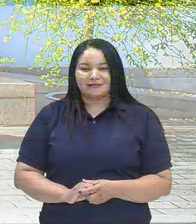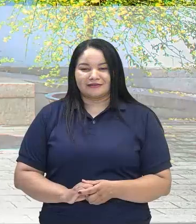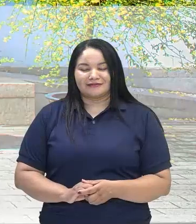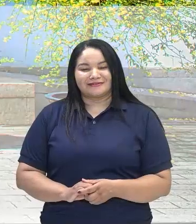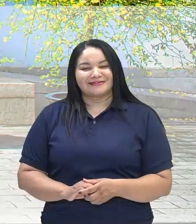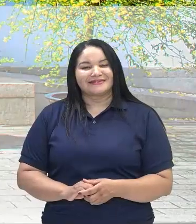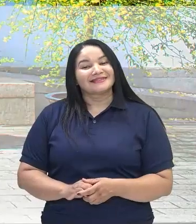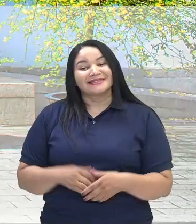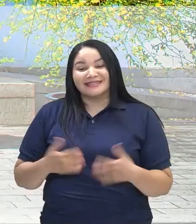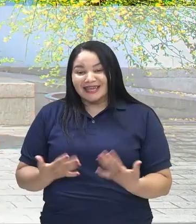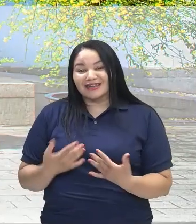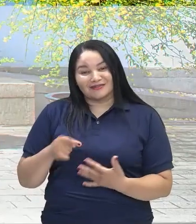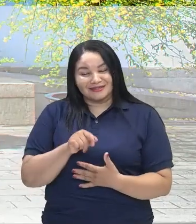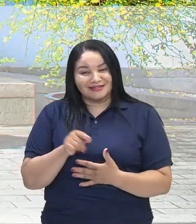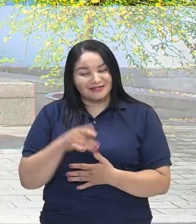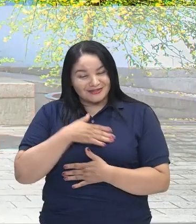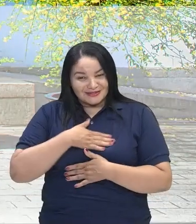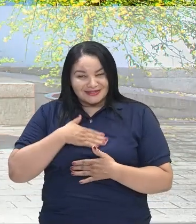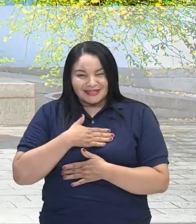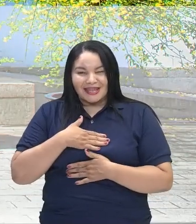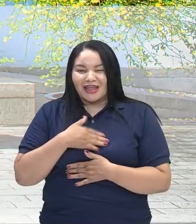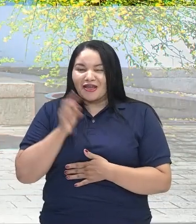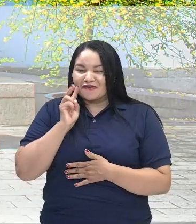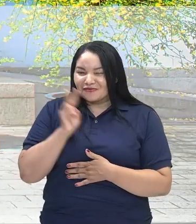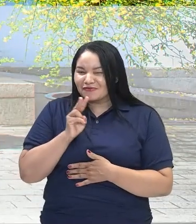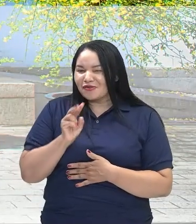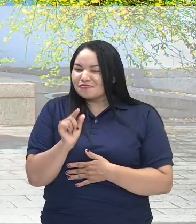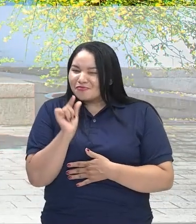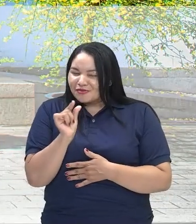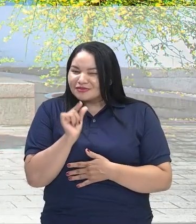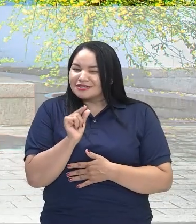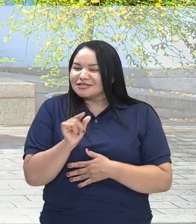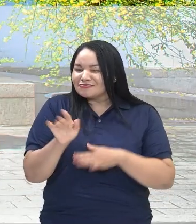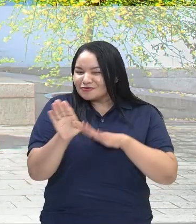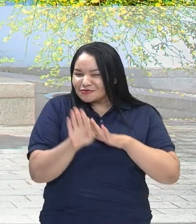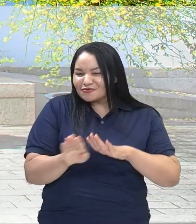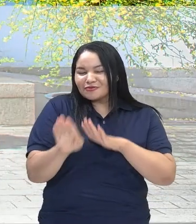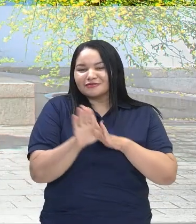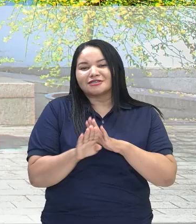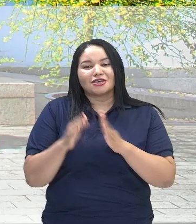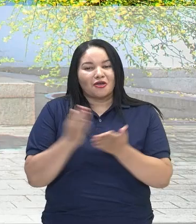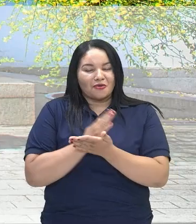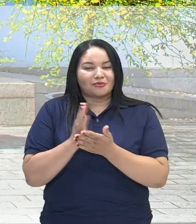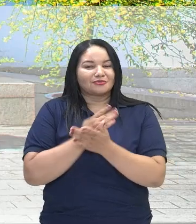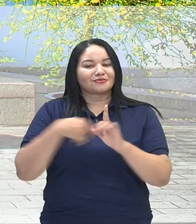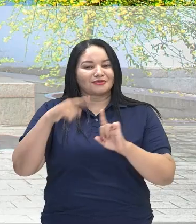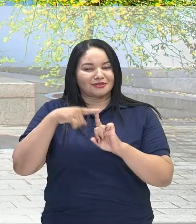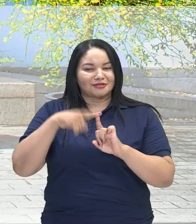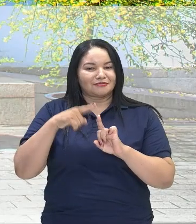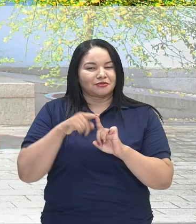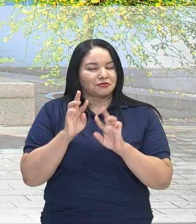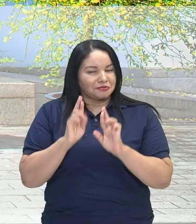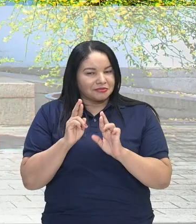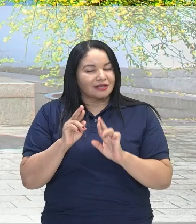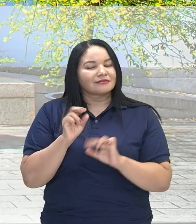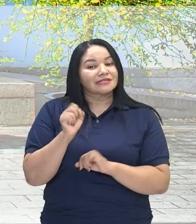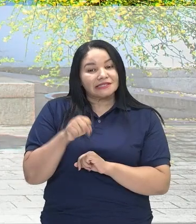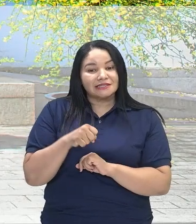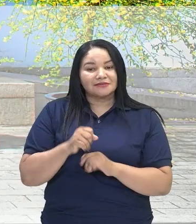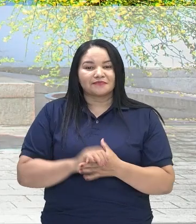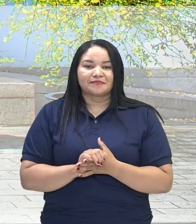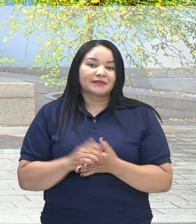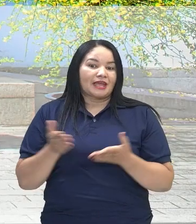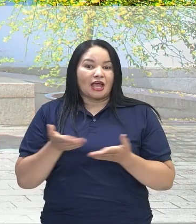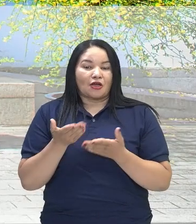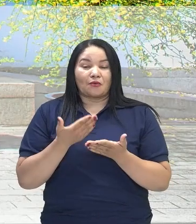aí, gostaram de ver aí um pouquinho do Kung Fu e alguns dos seus estilos? Espero que sim. Então a